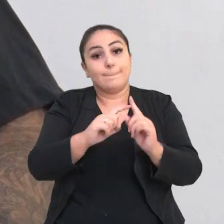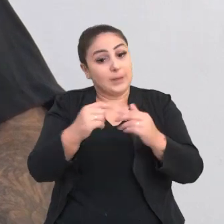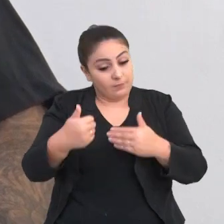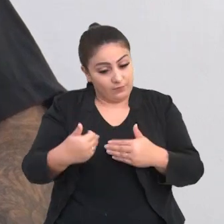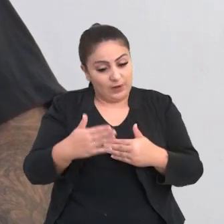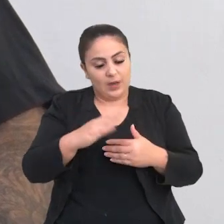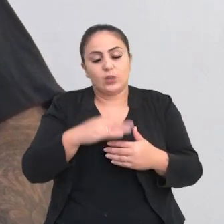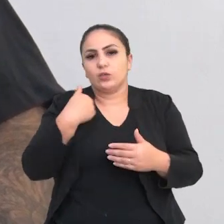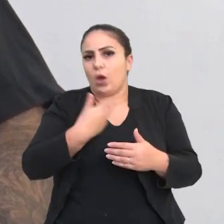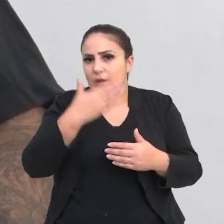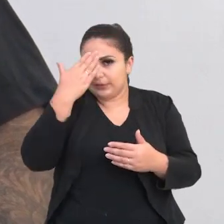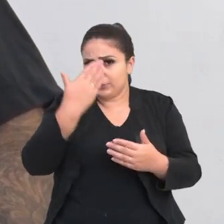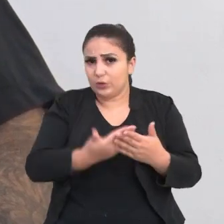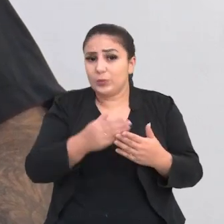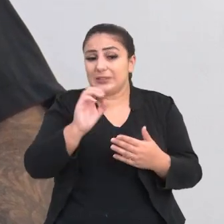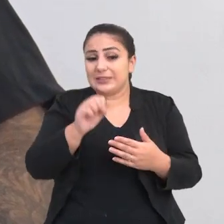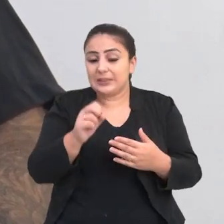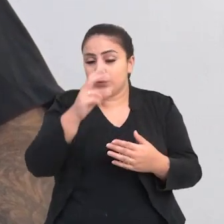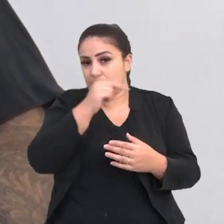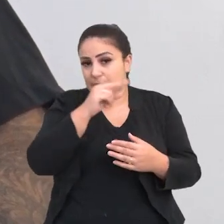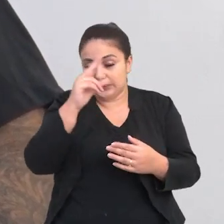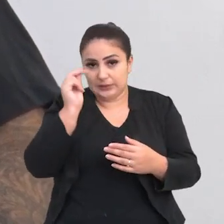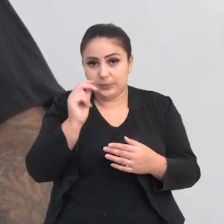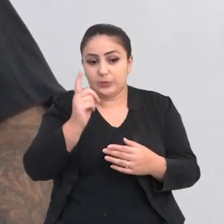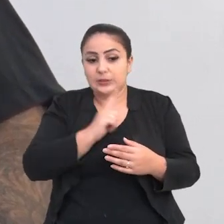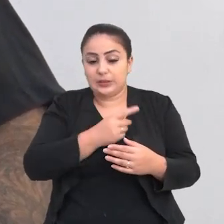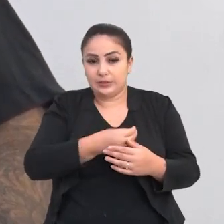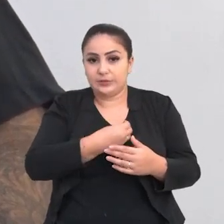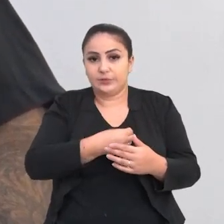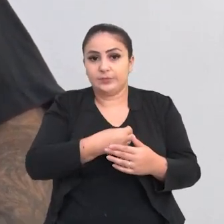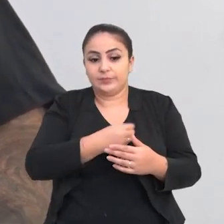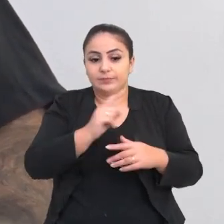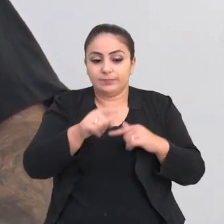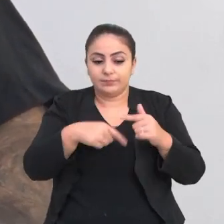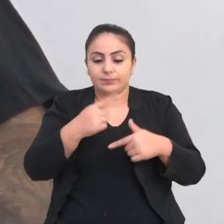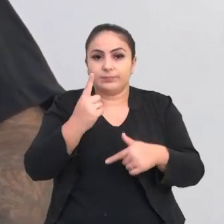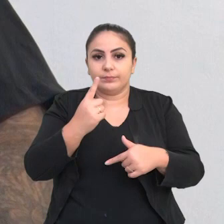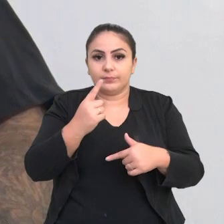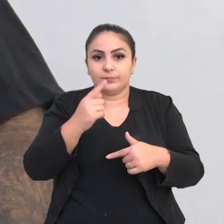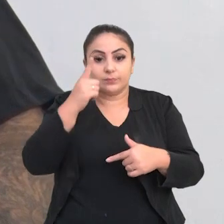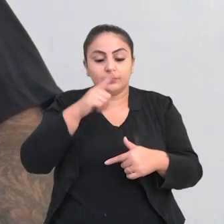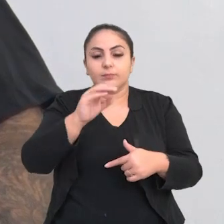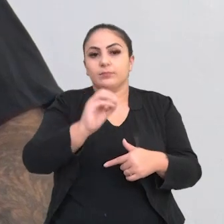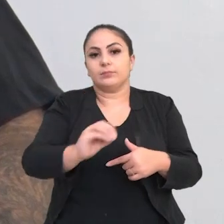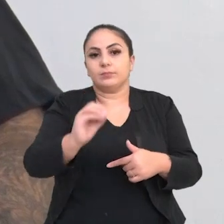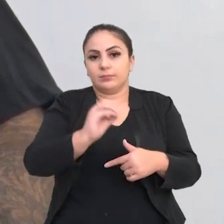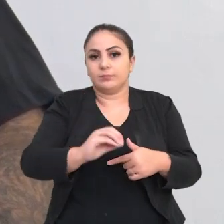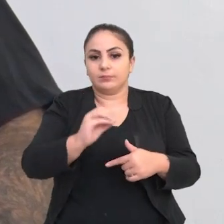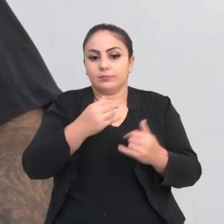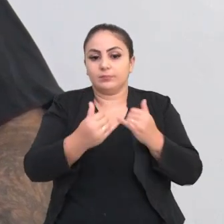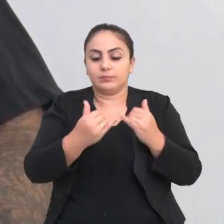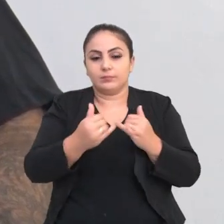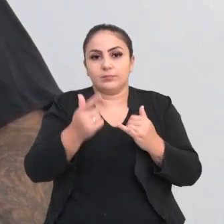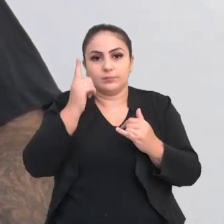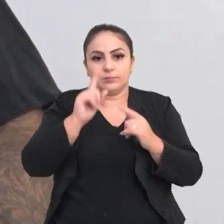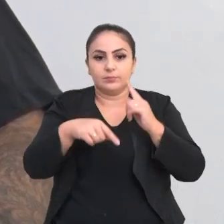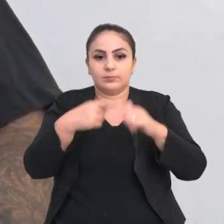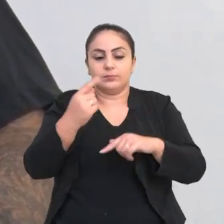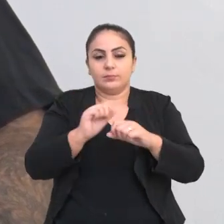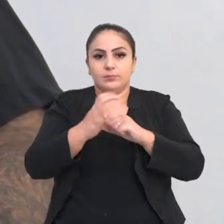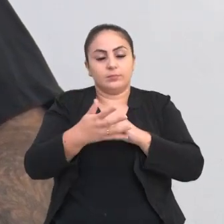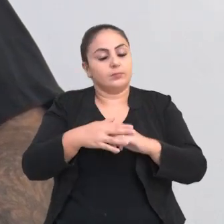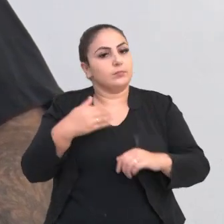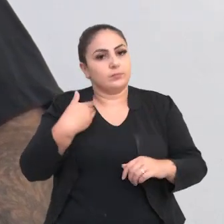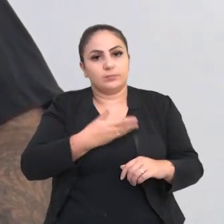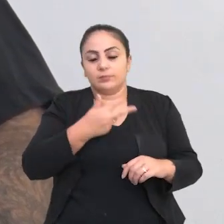contabilizadas. Acreditamos que o município está sendo em frente um excelente exemplo frente à